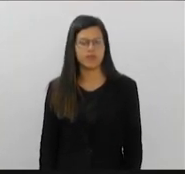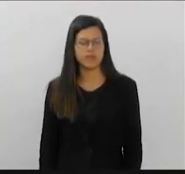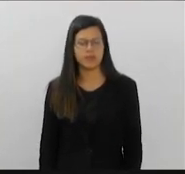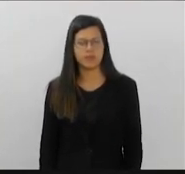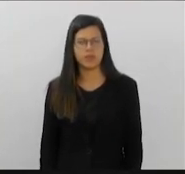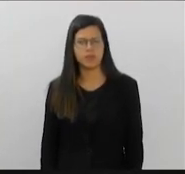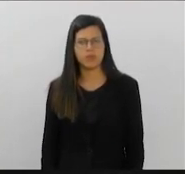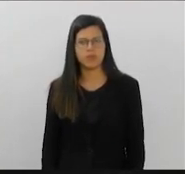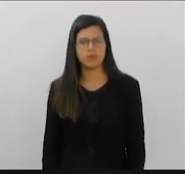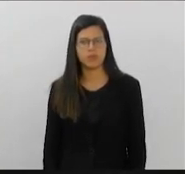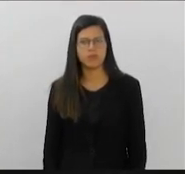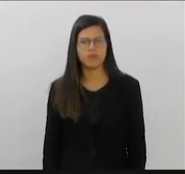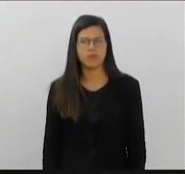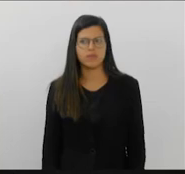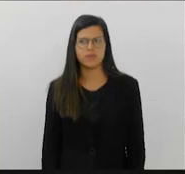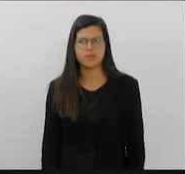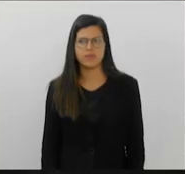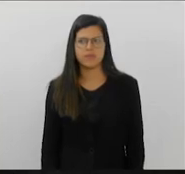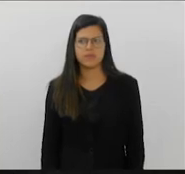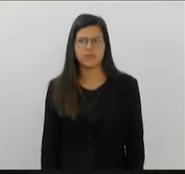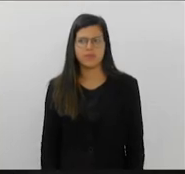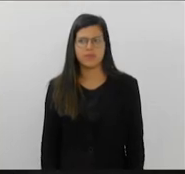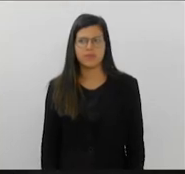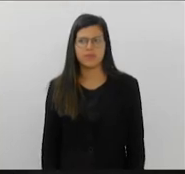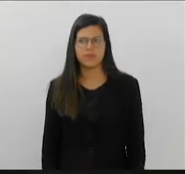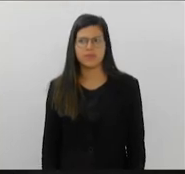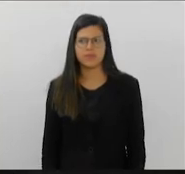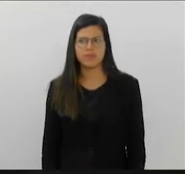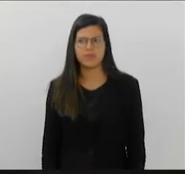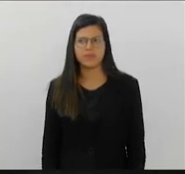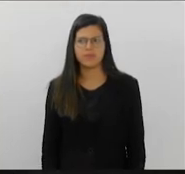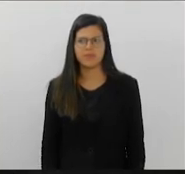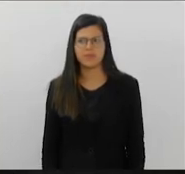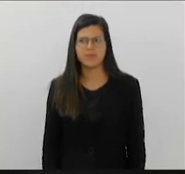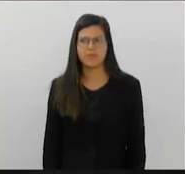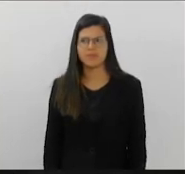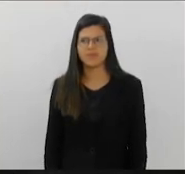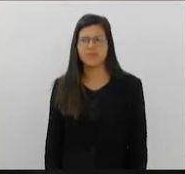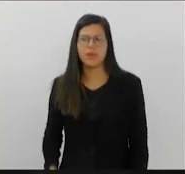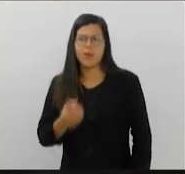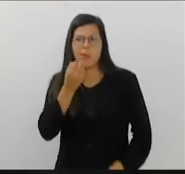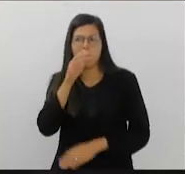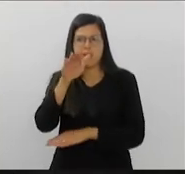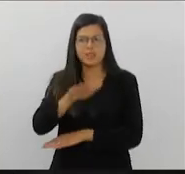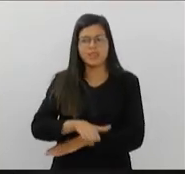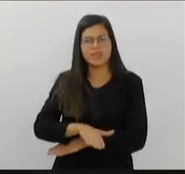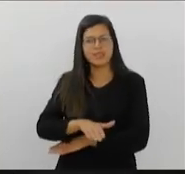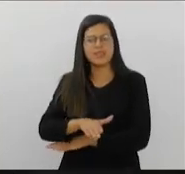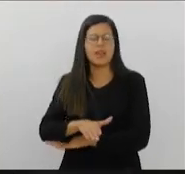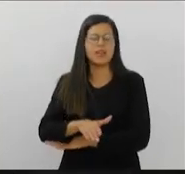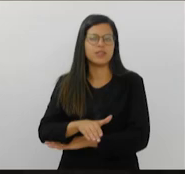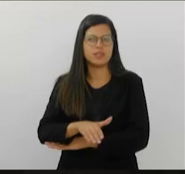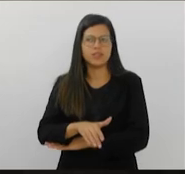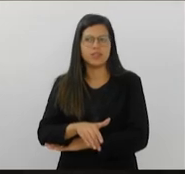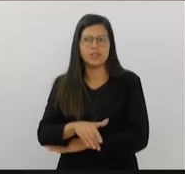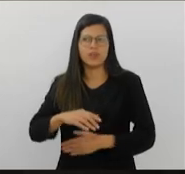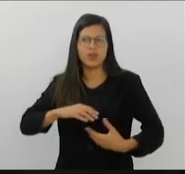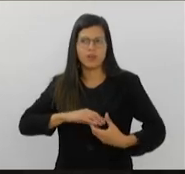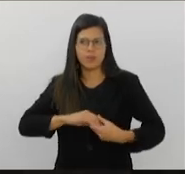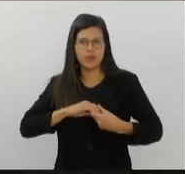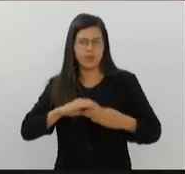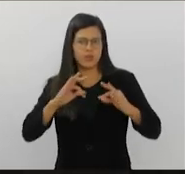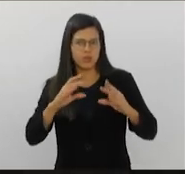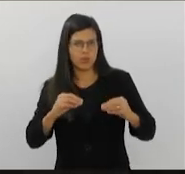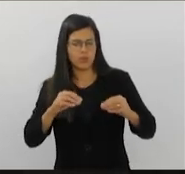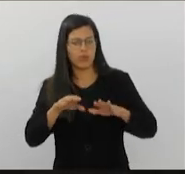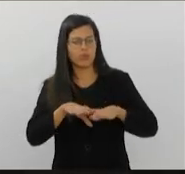Aperta o botão. Alô? Oi. Tudo bem, gente? Muito boa tarde. Antes de mais nada, cumprimentos a todos da